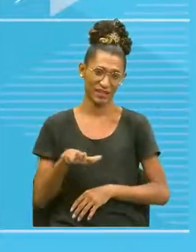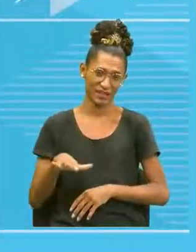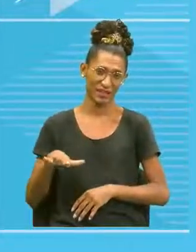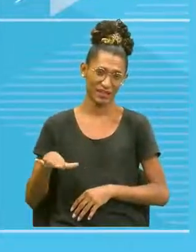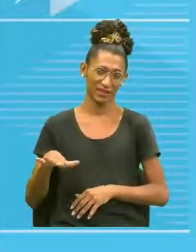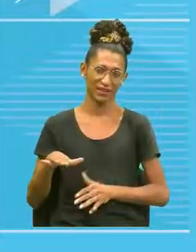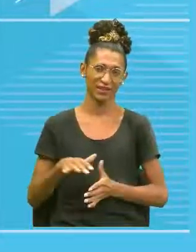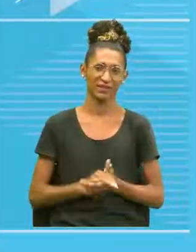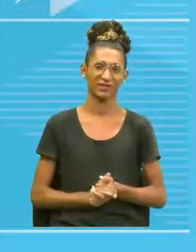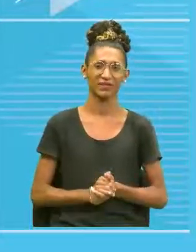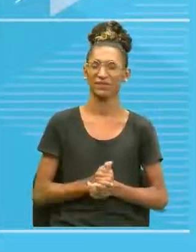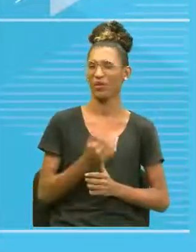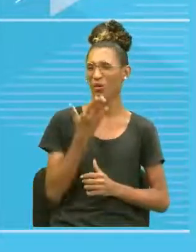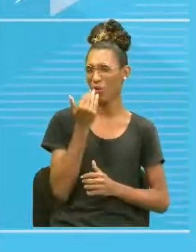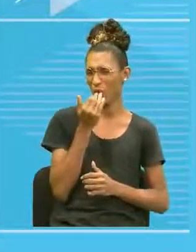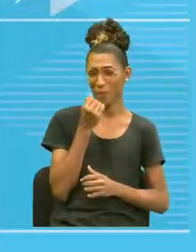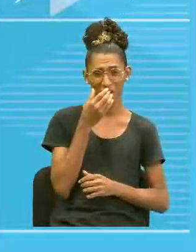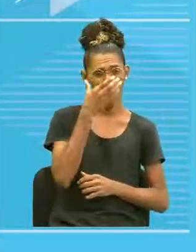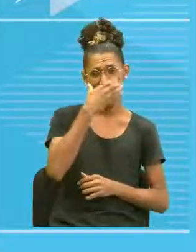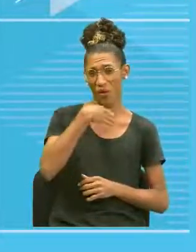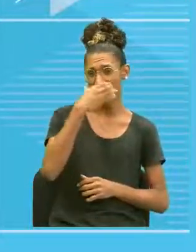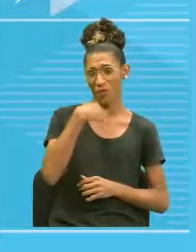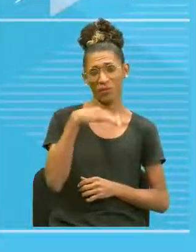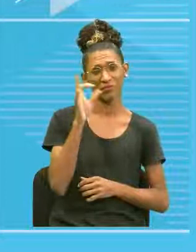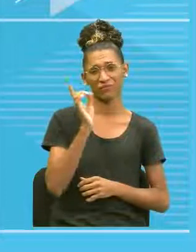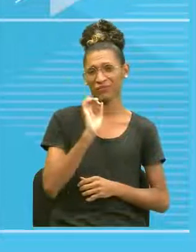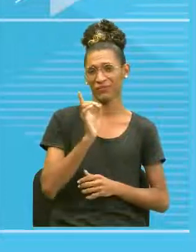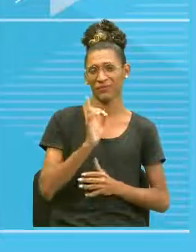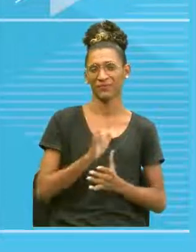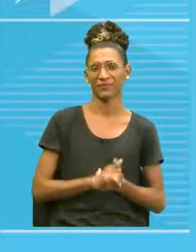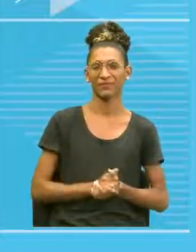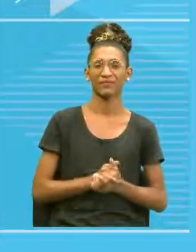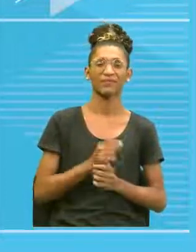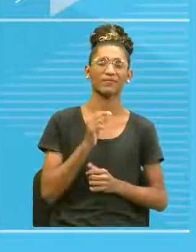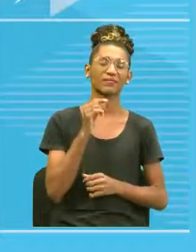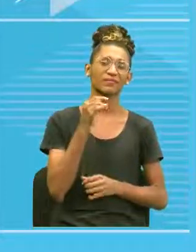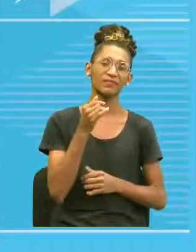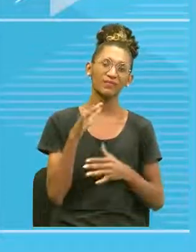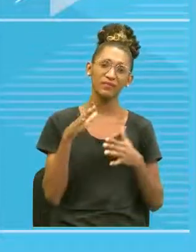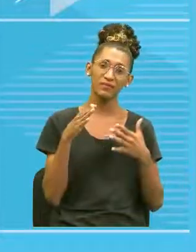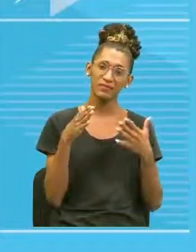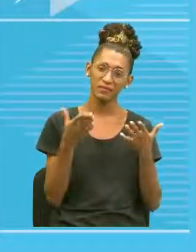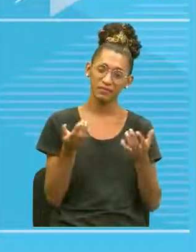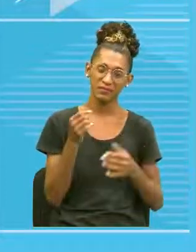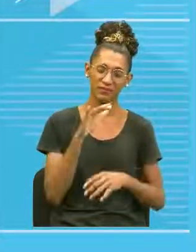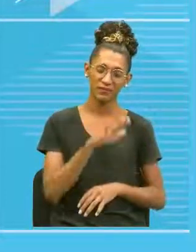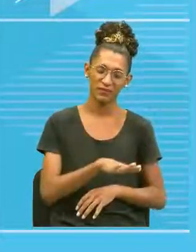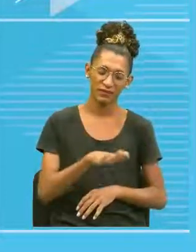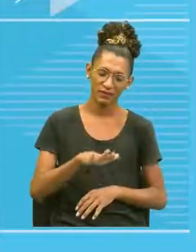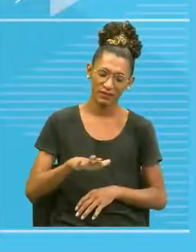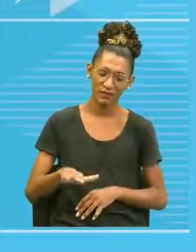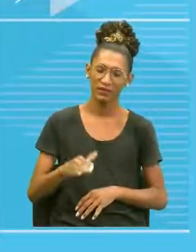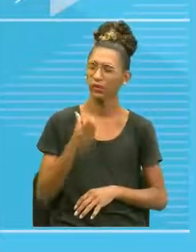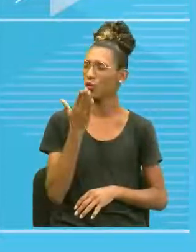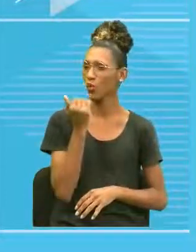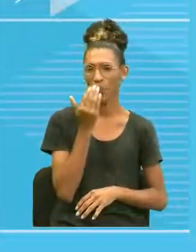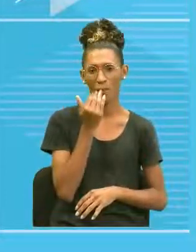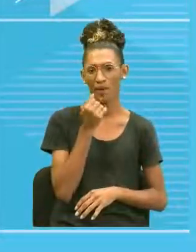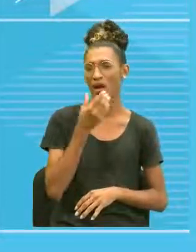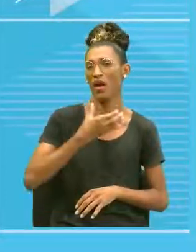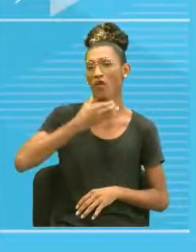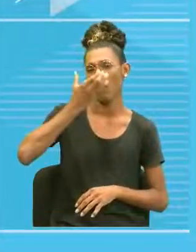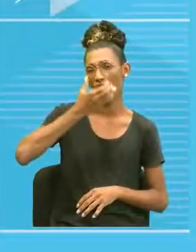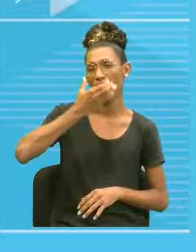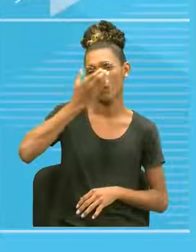criança no comia frutas sem entende né quando o tio era ninho não comia frutas Esse é o pretérito